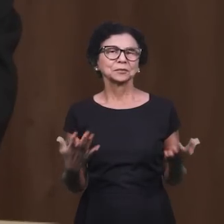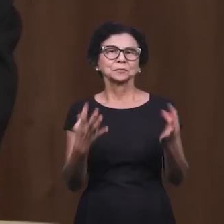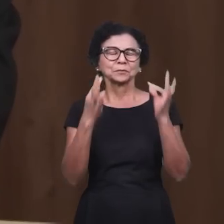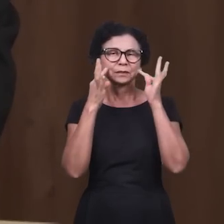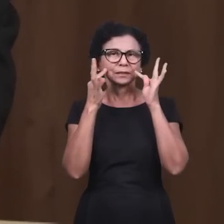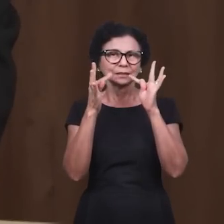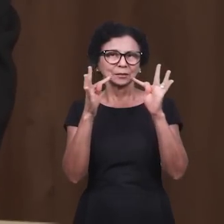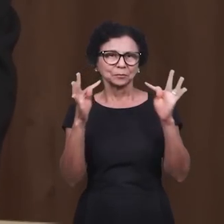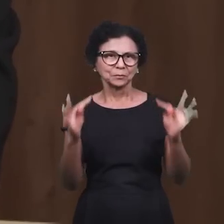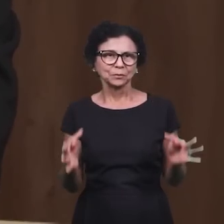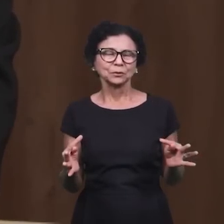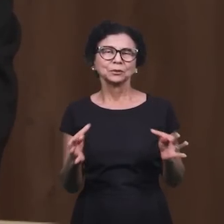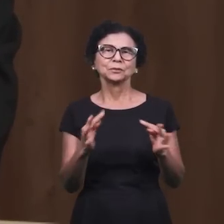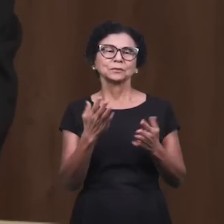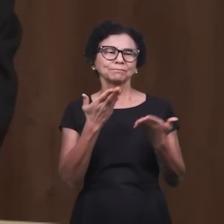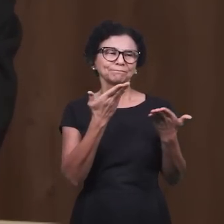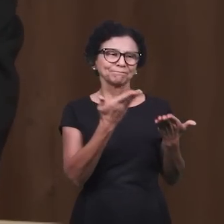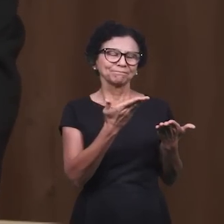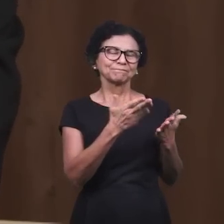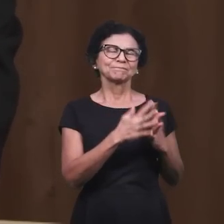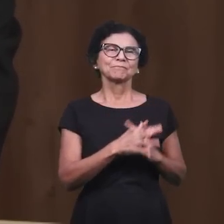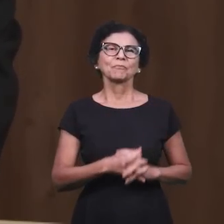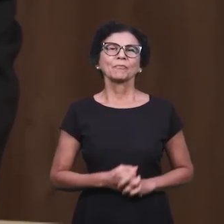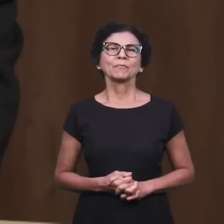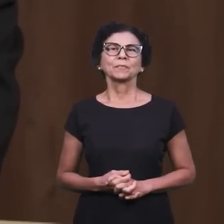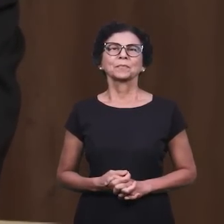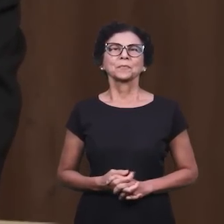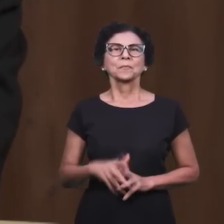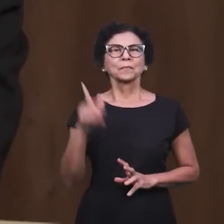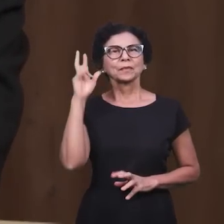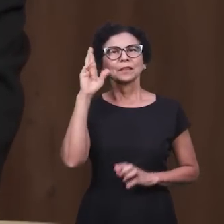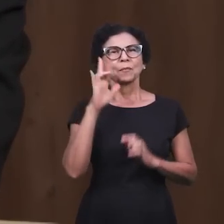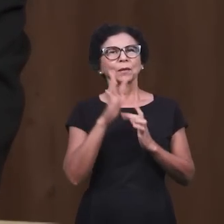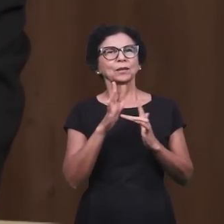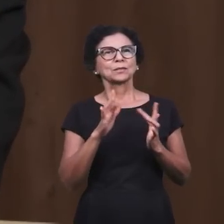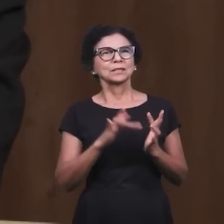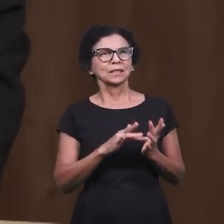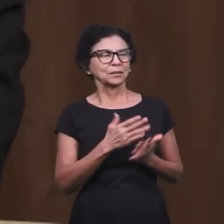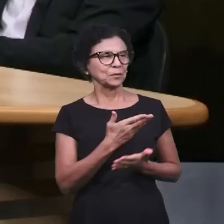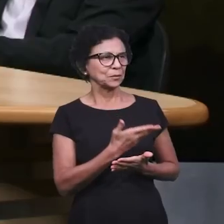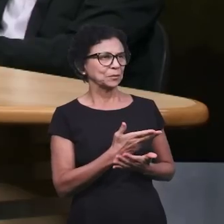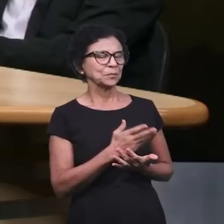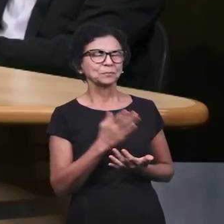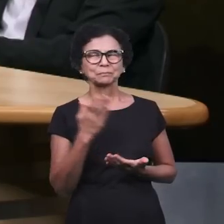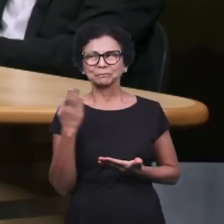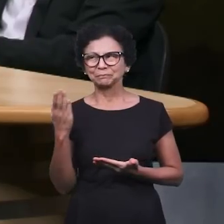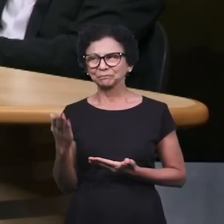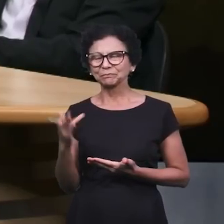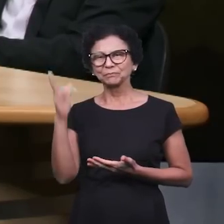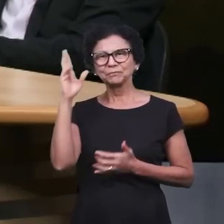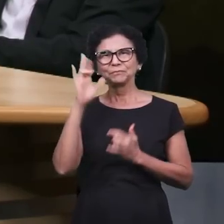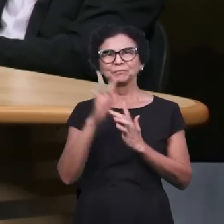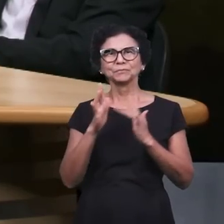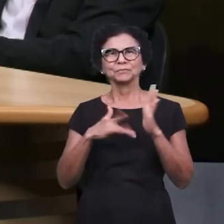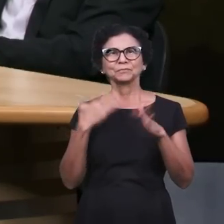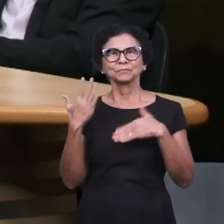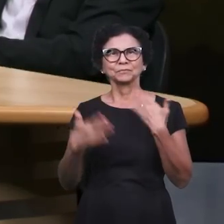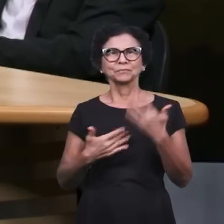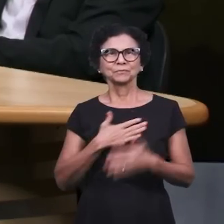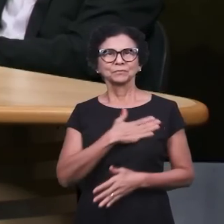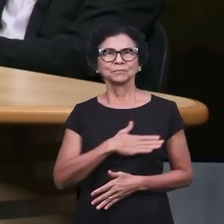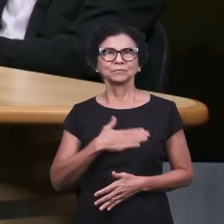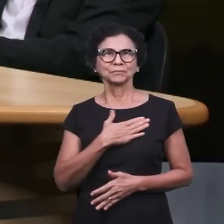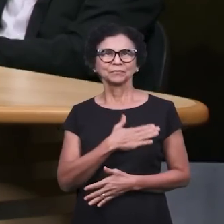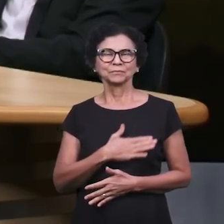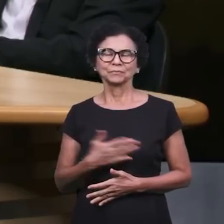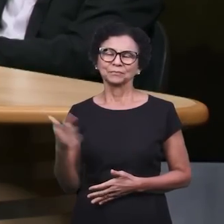prevaleceu, que a herança está sendo vivida. Pastor Rodolfo, a paz do A Senhor. paz do Senhor, pastor Marcelo, pastor Guilherme, foi uma